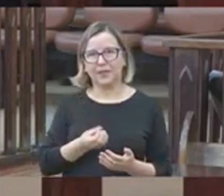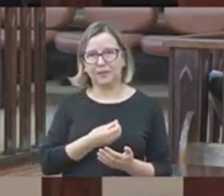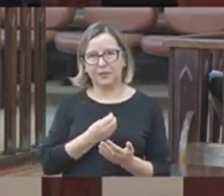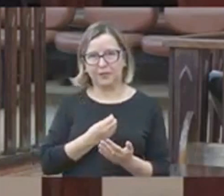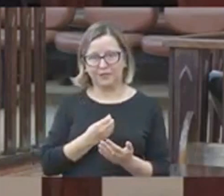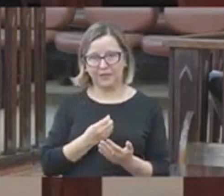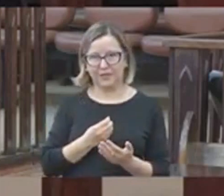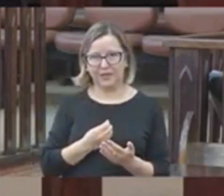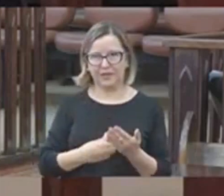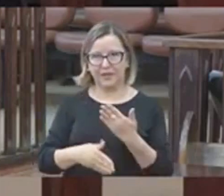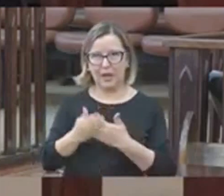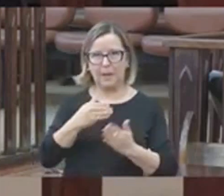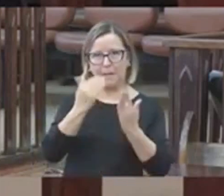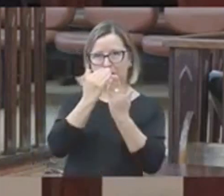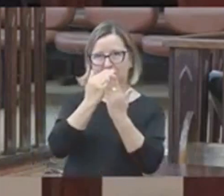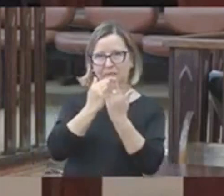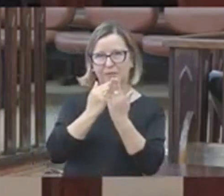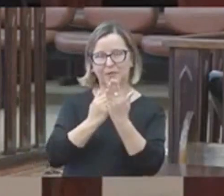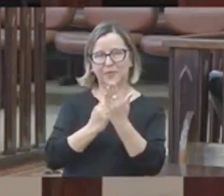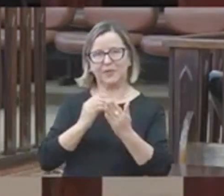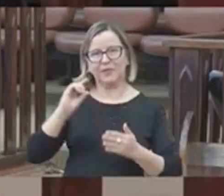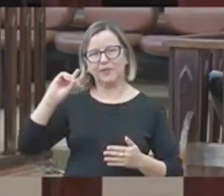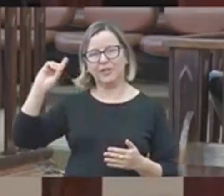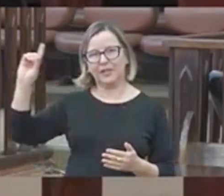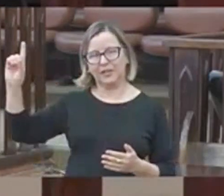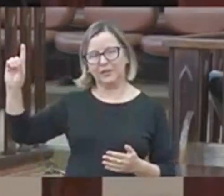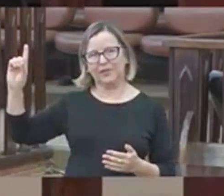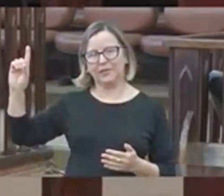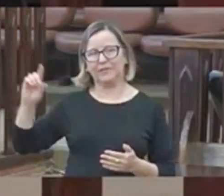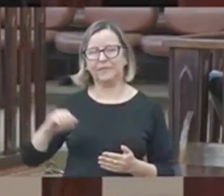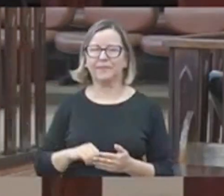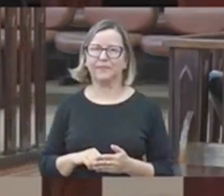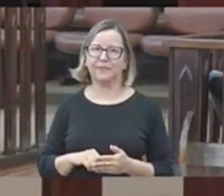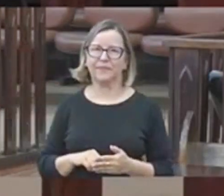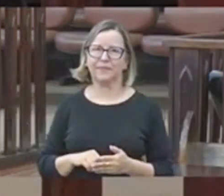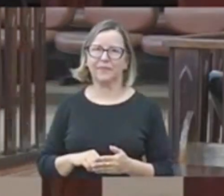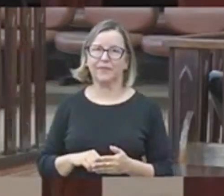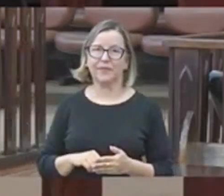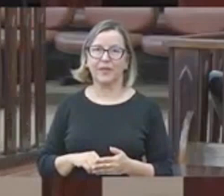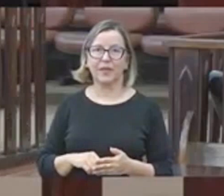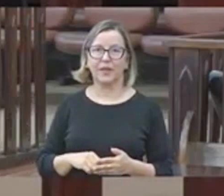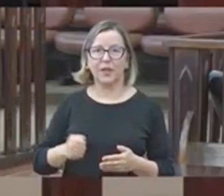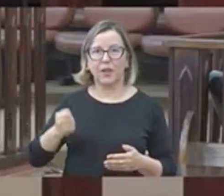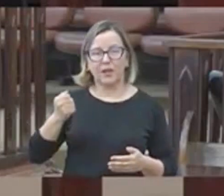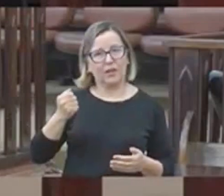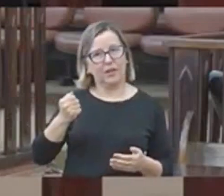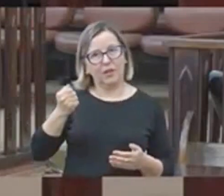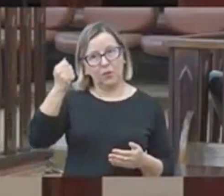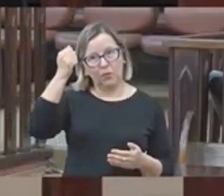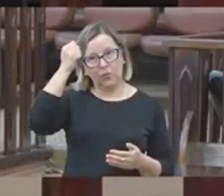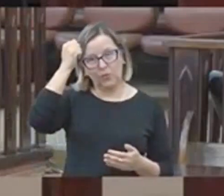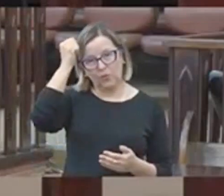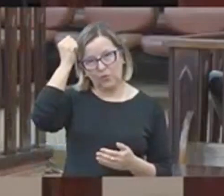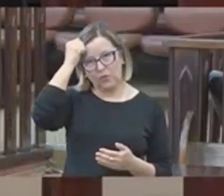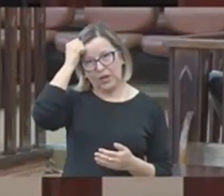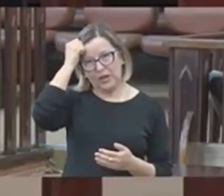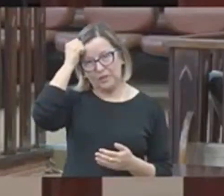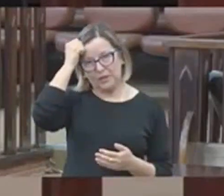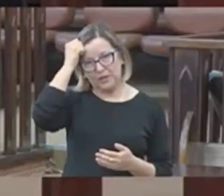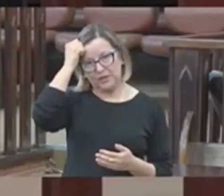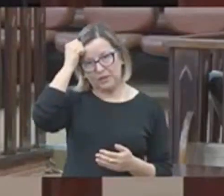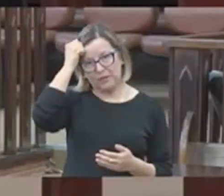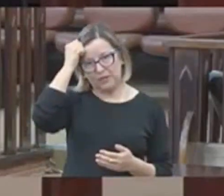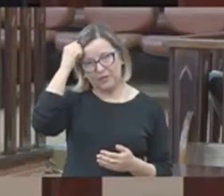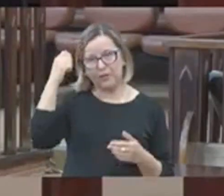Arrebentados. Mas a verdade é que o arrependimento que vem do Espírito Santo, ele acaba com a justiça própria.